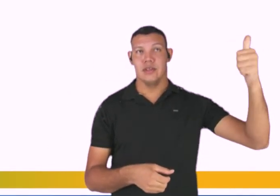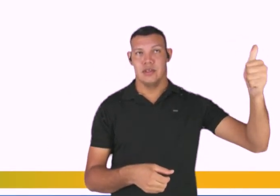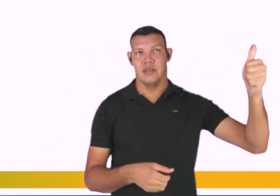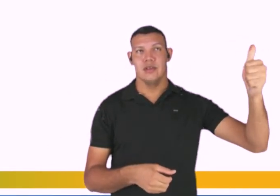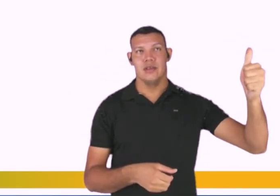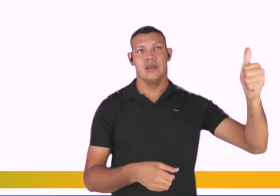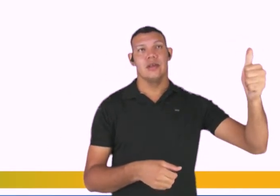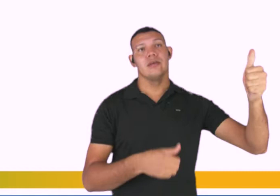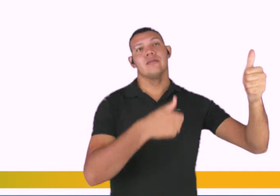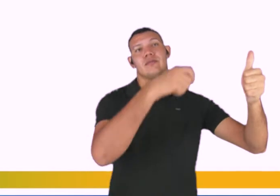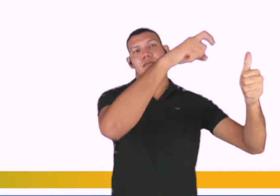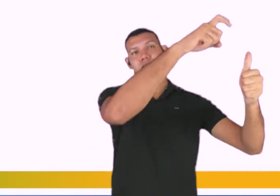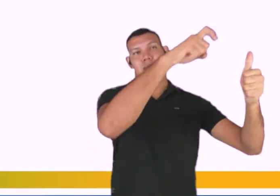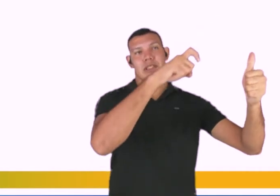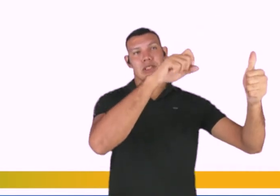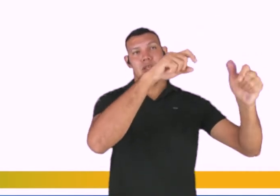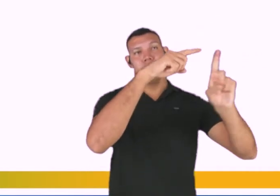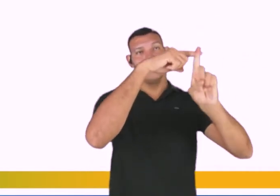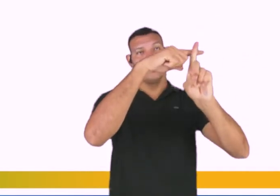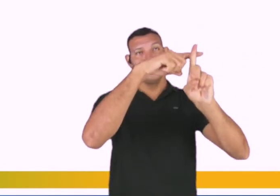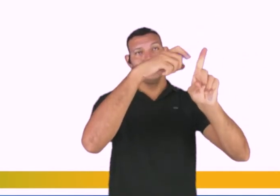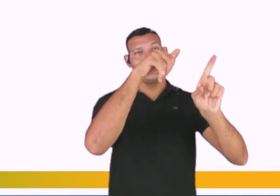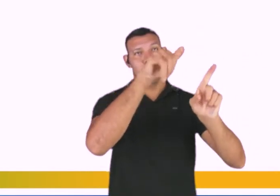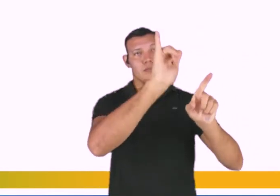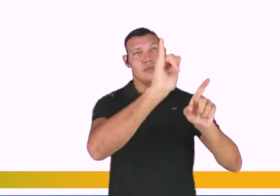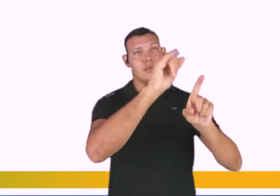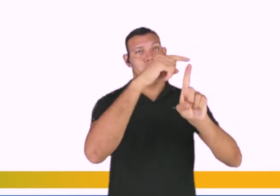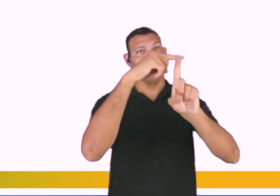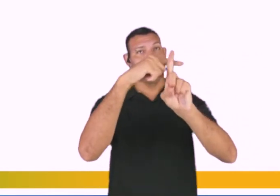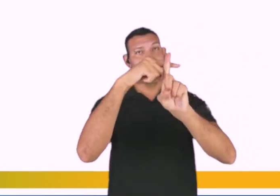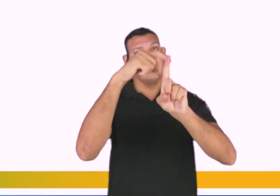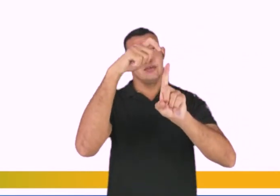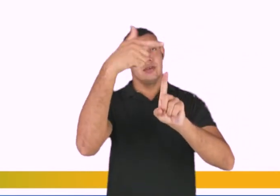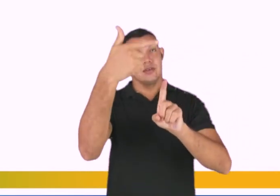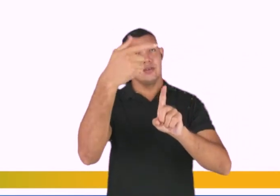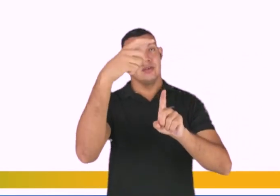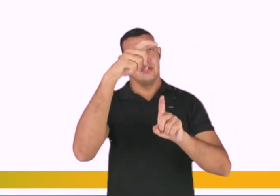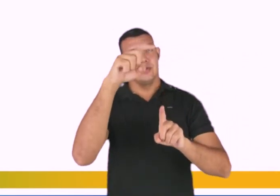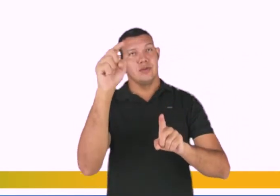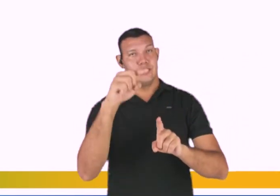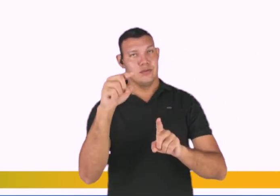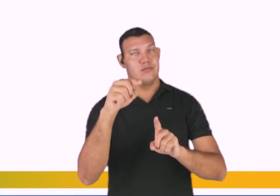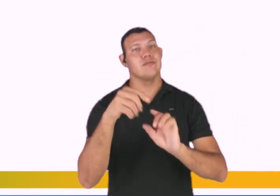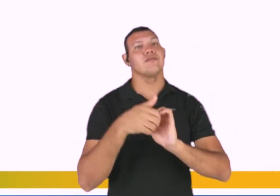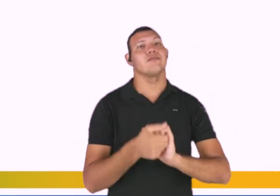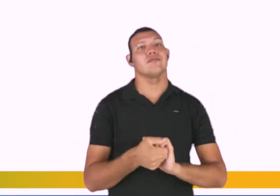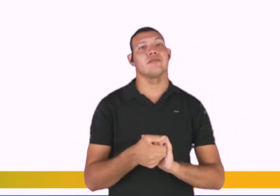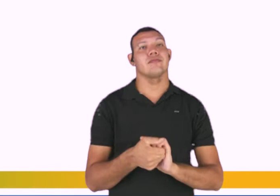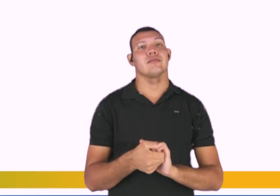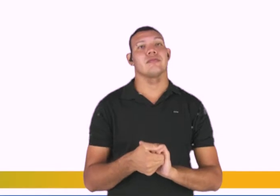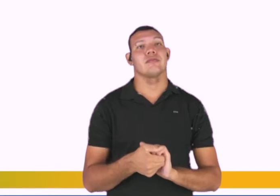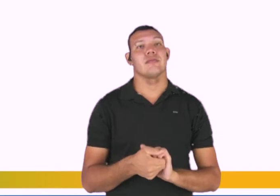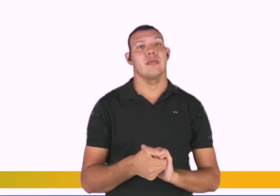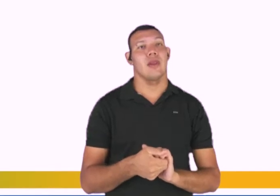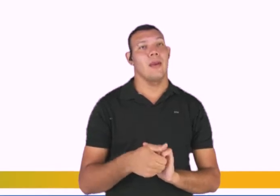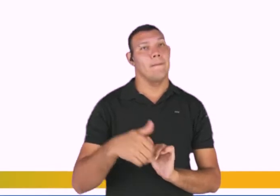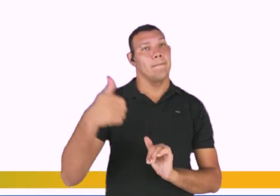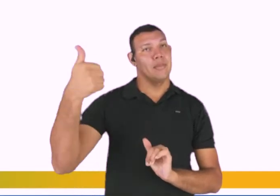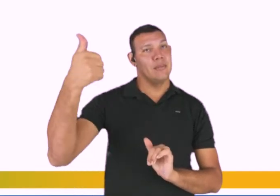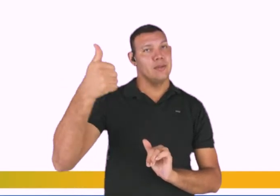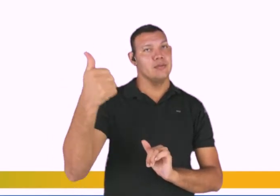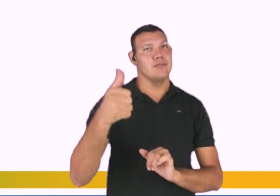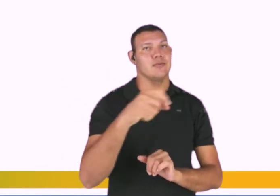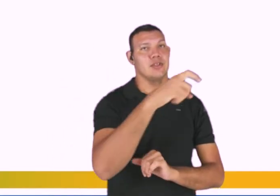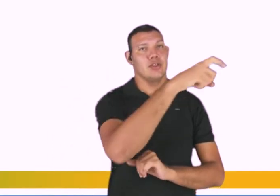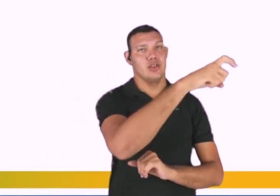equação mais 2y igual a 1. Essa é a primeira equação. Na segunda equação, x menos y igual a 3. E na